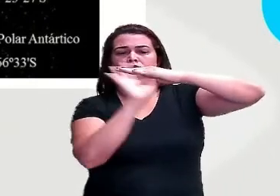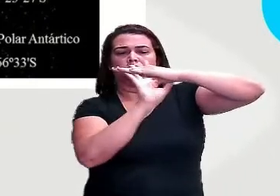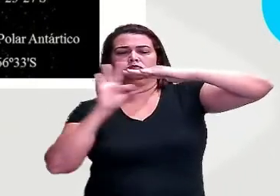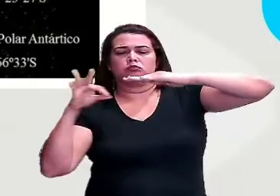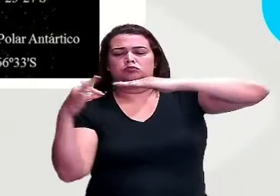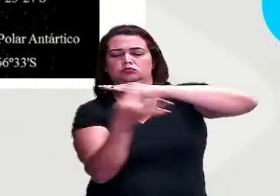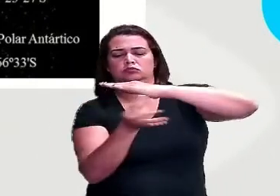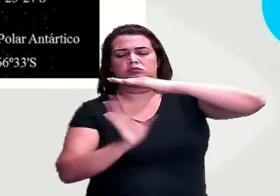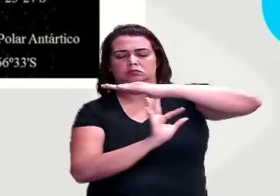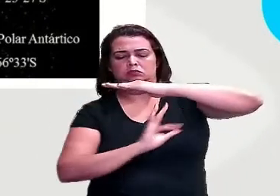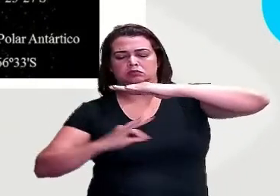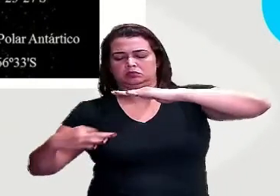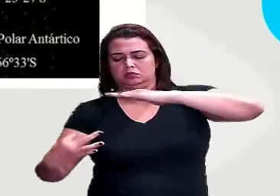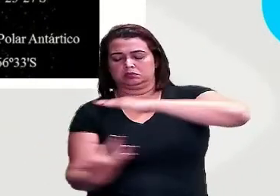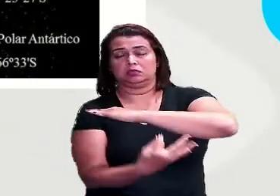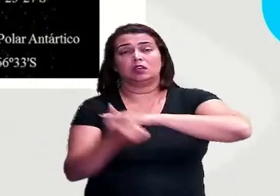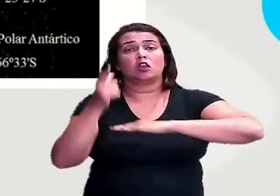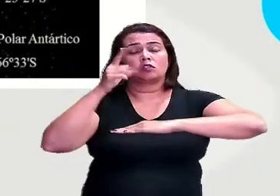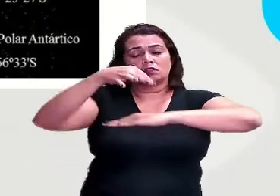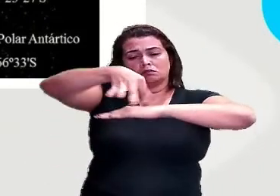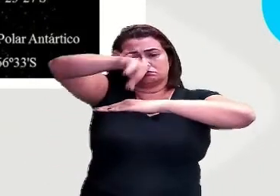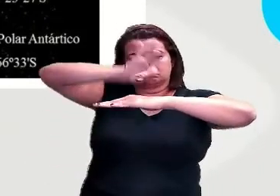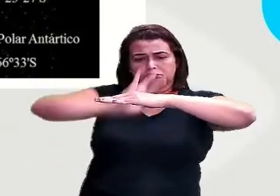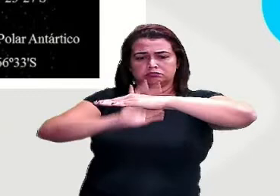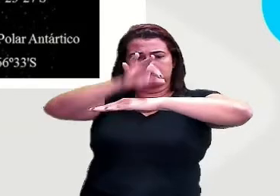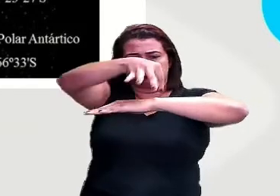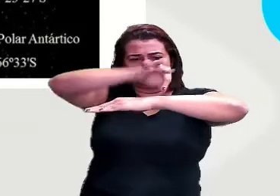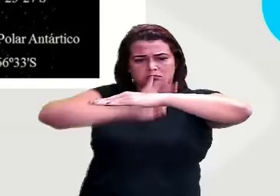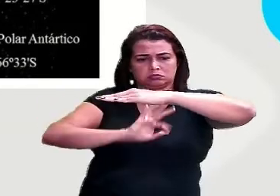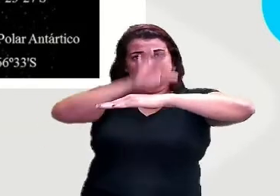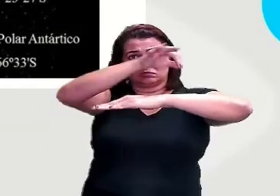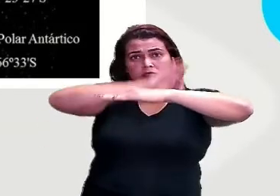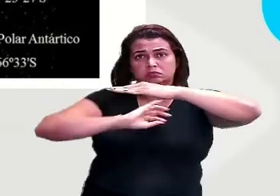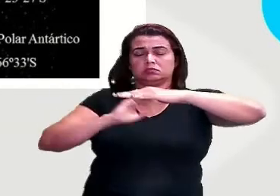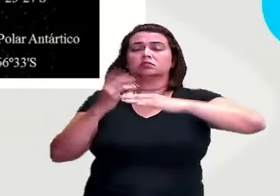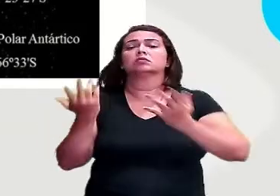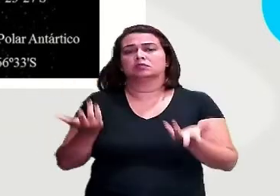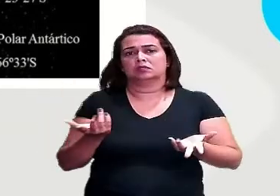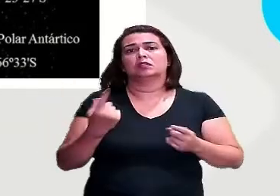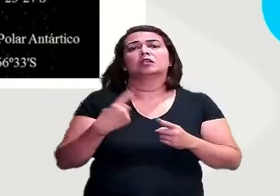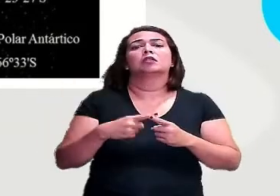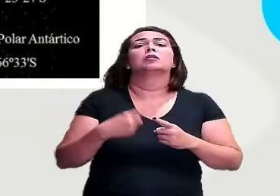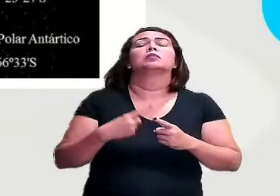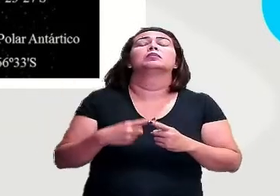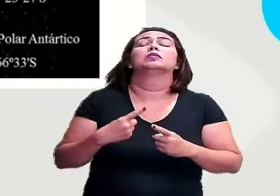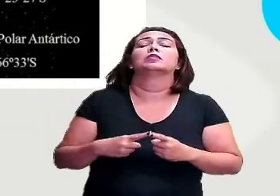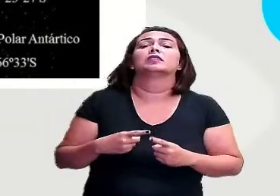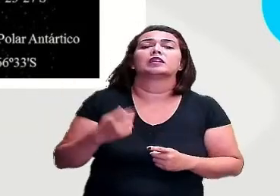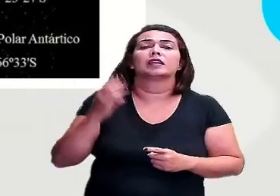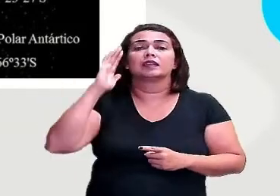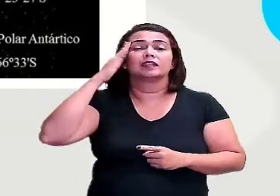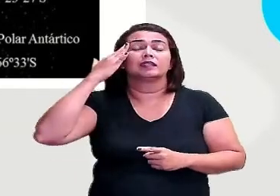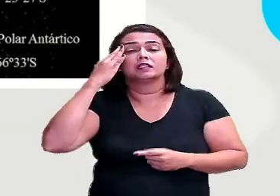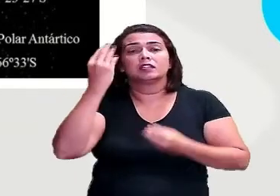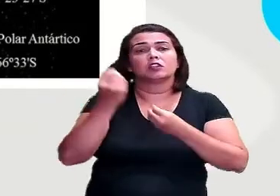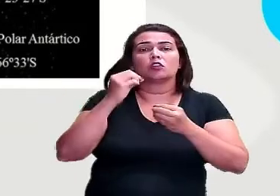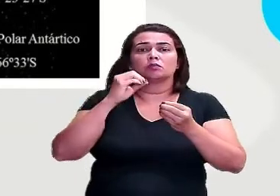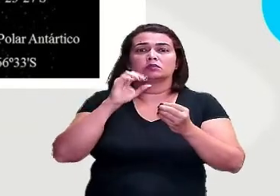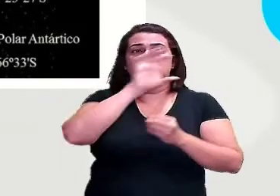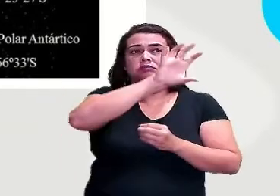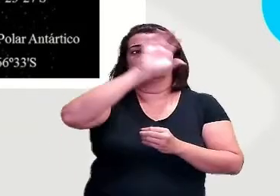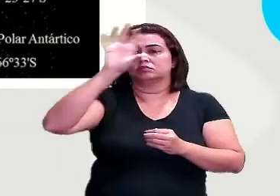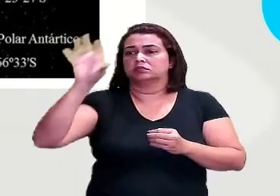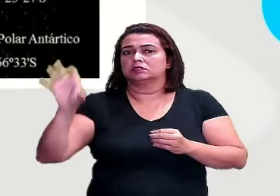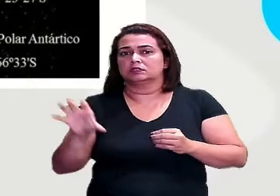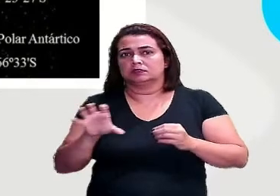no espaço geográfico algum ponto. Por exemplo, quando nós dizemos que nós moramos num país tropical, é porque nós estamos numa região cortada por trópicos, o trópico